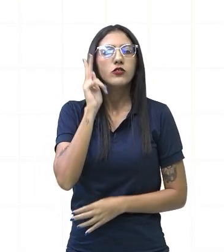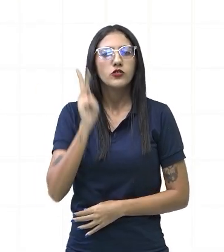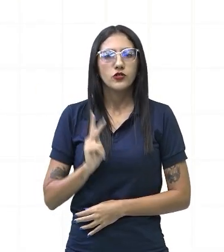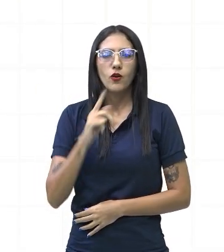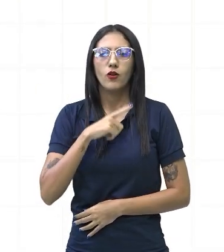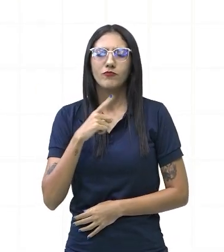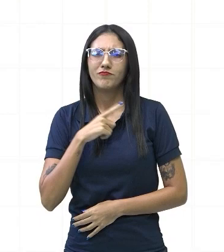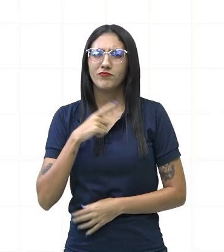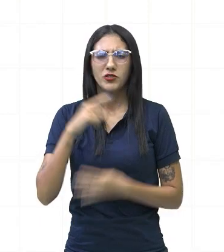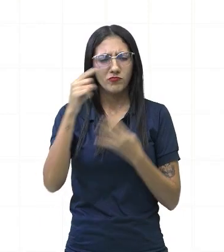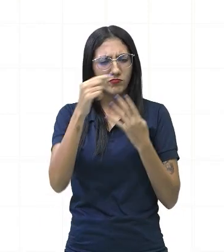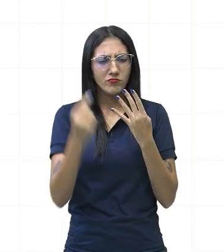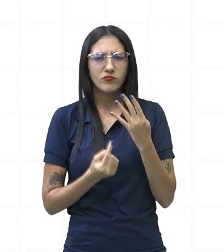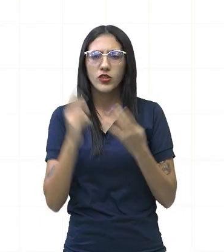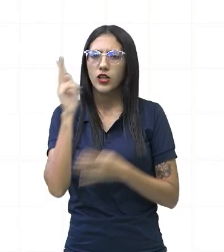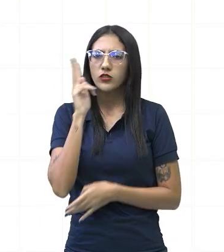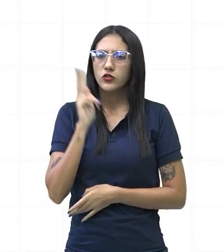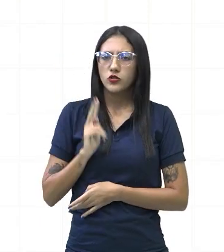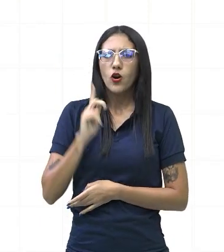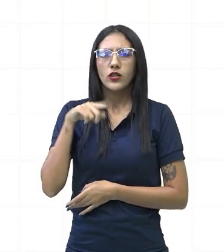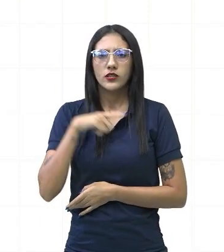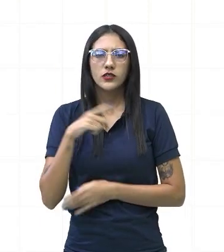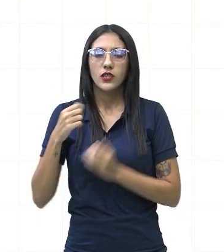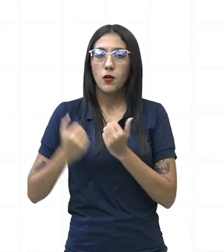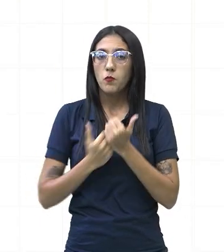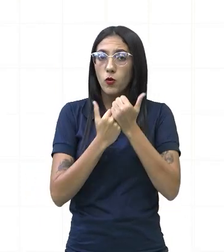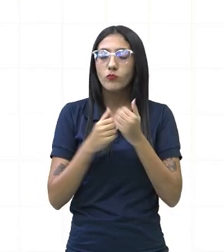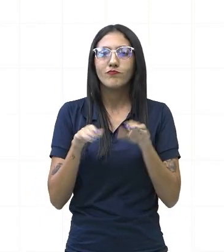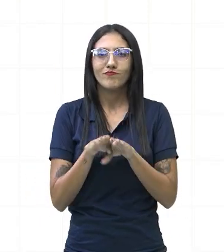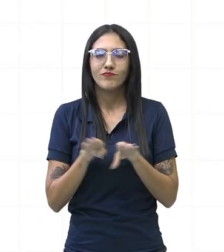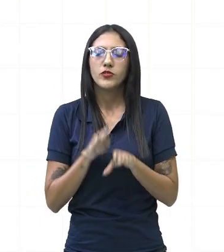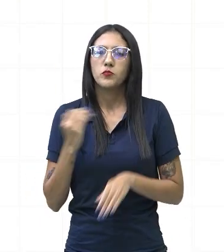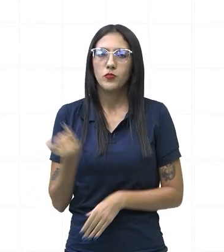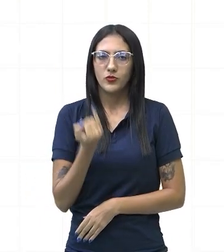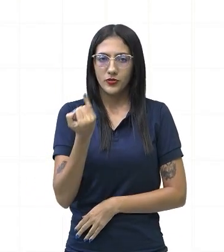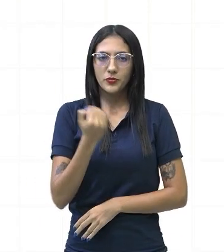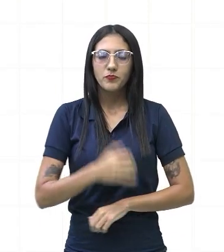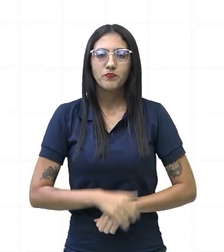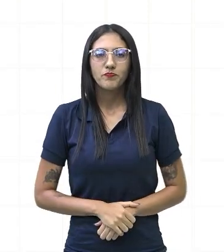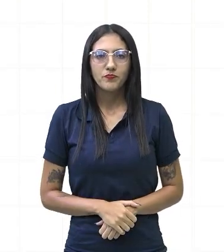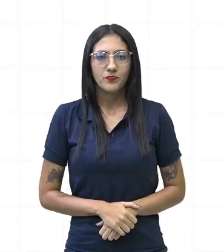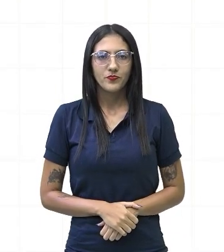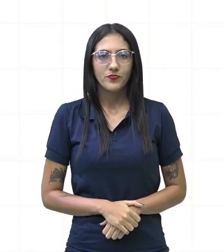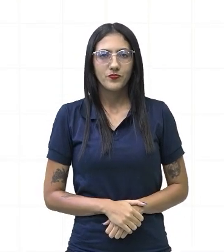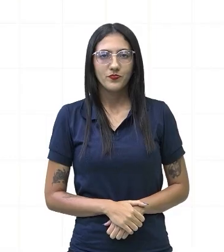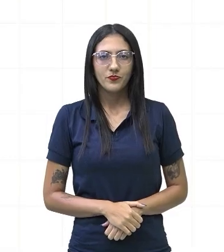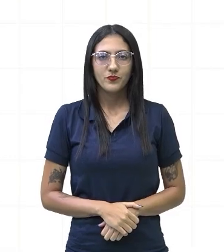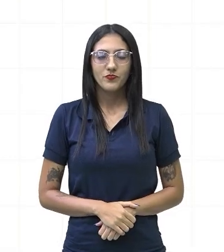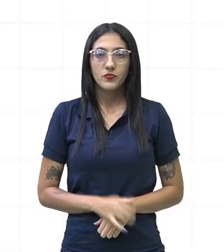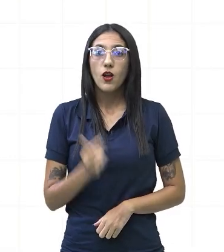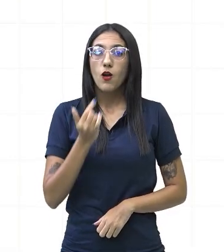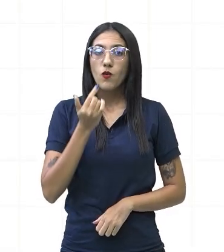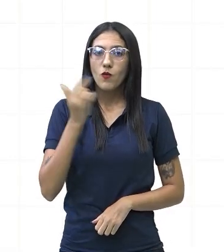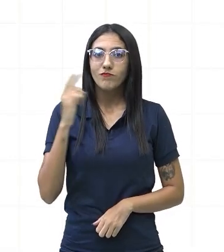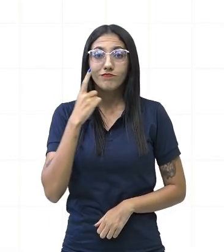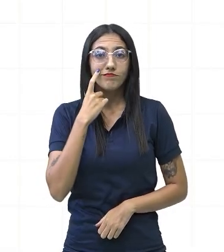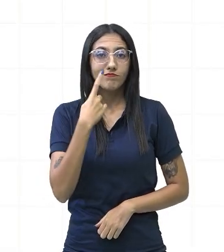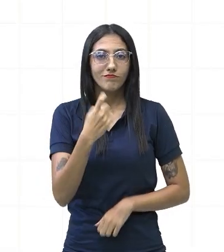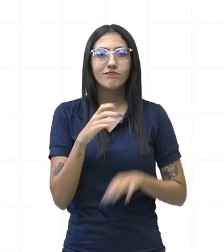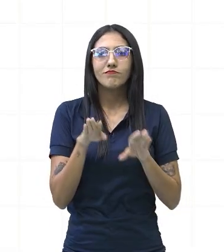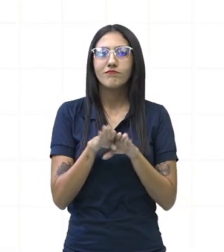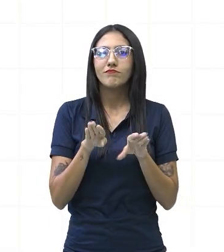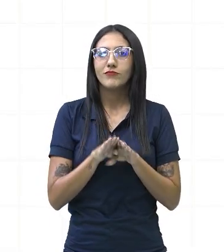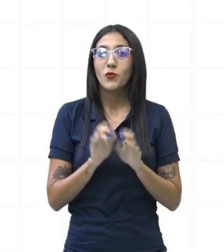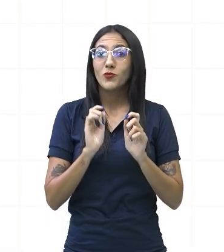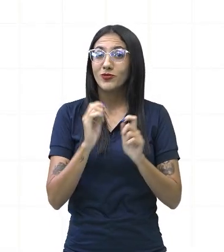ciências auxiliares e elas são importantes, ok? Um outro elemento importante para desvendar o passado é, então, olha só